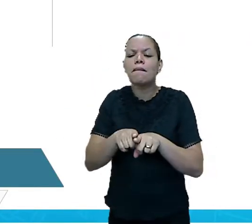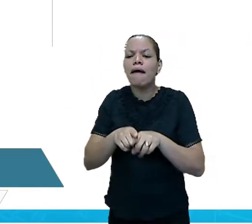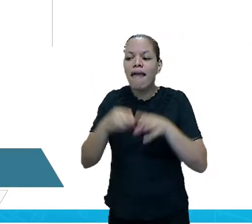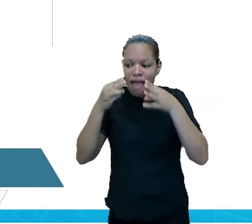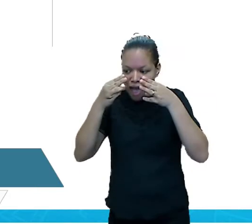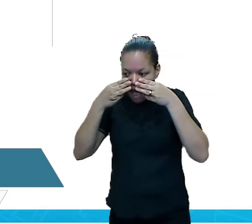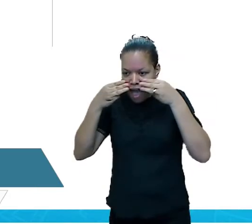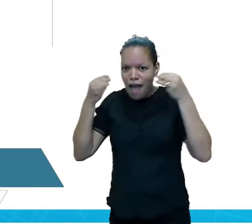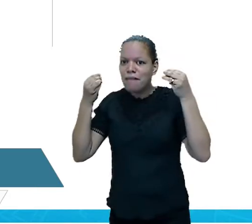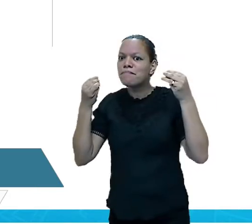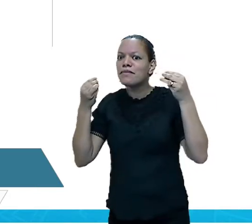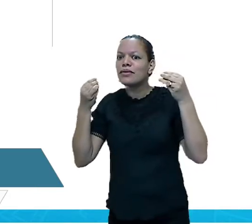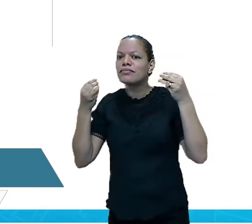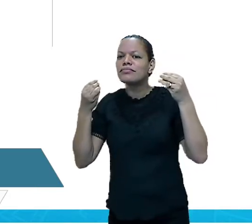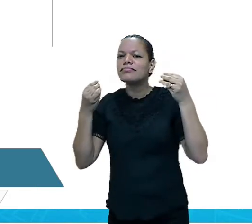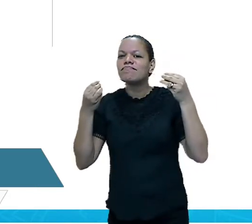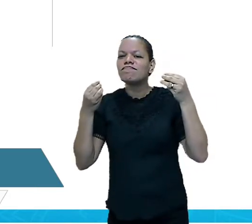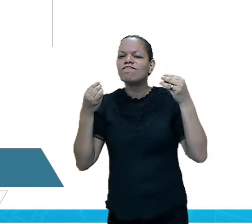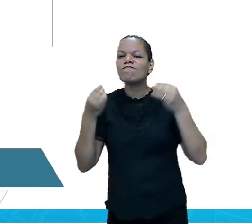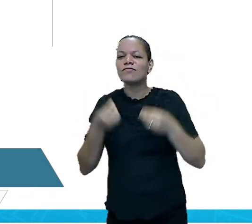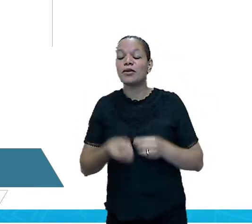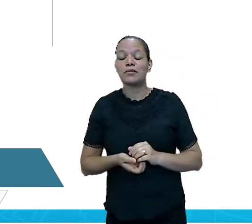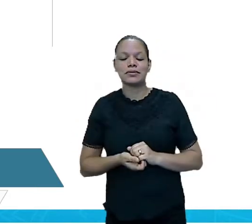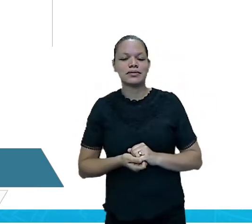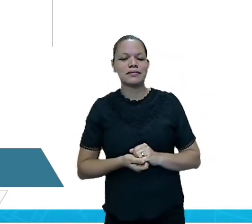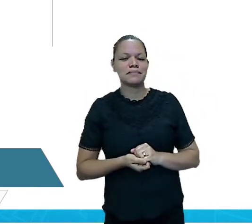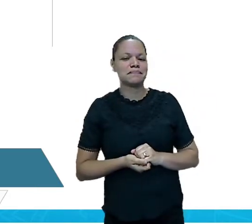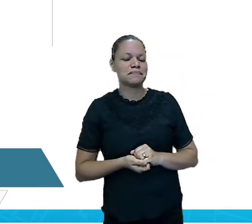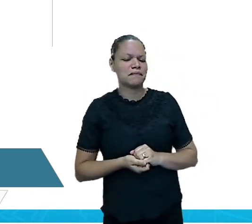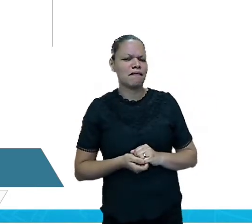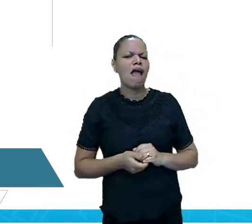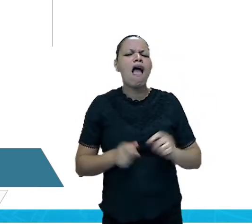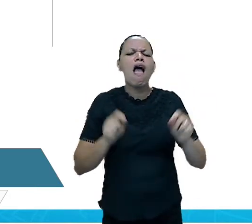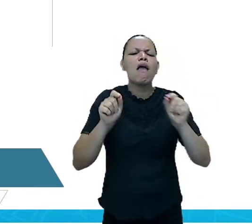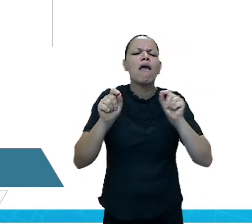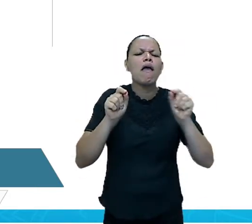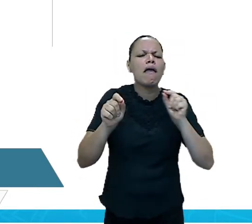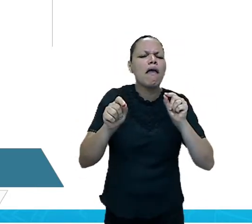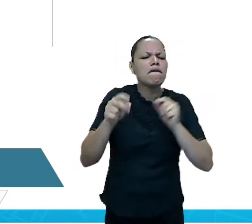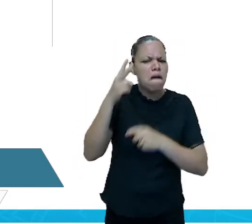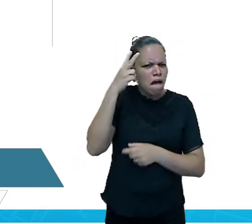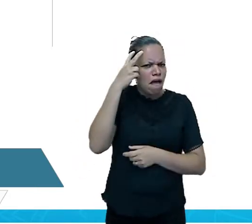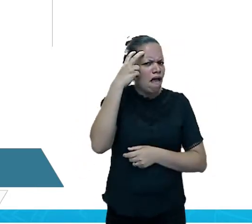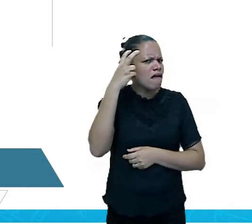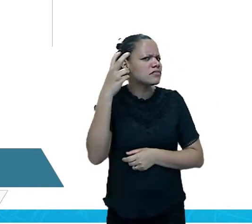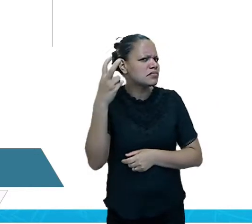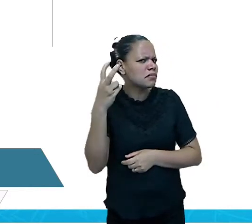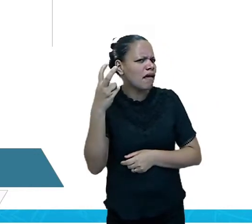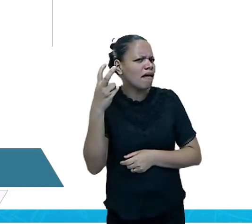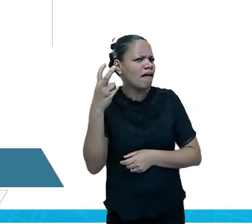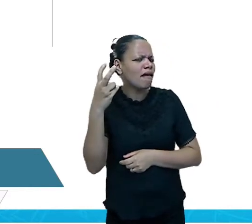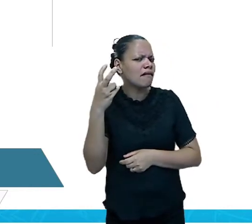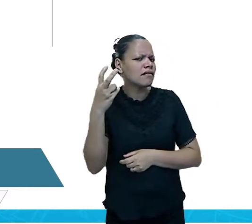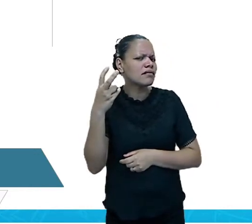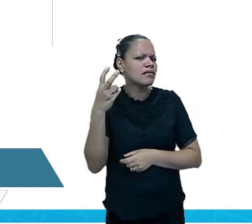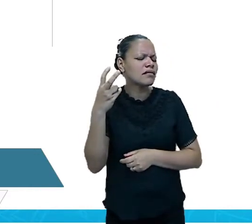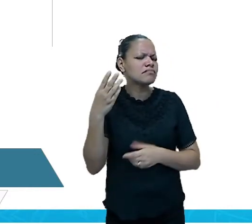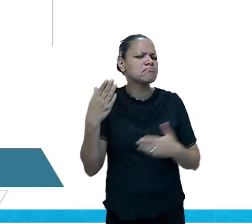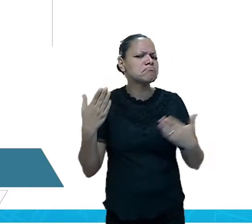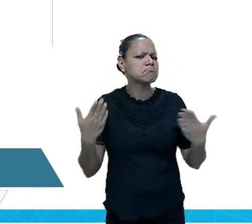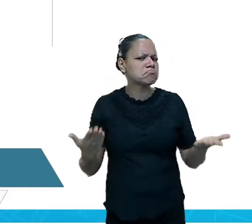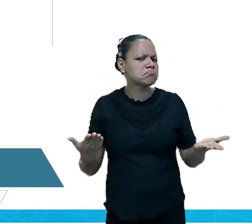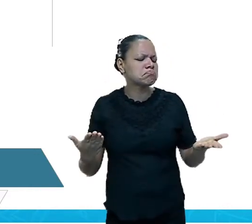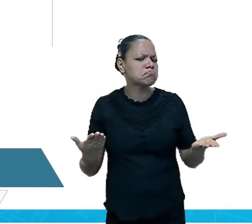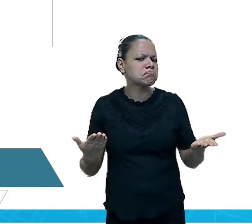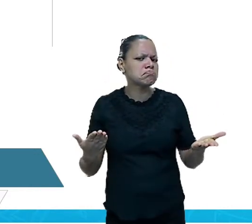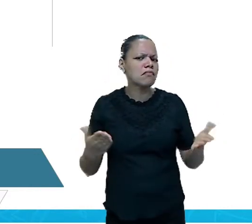que quis enganar o corvo. Quem foi esperto aqui? O que você ligou? Então, esse